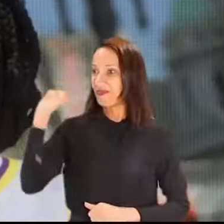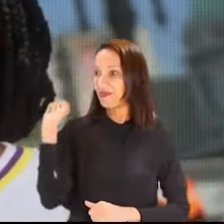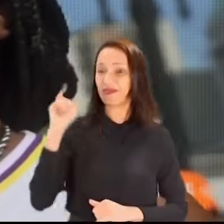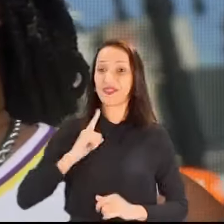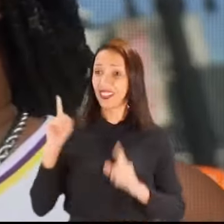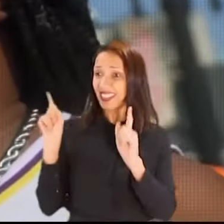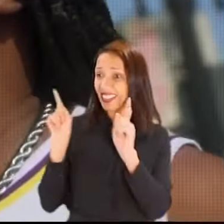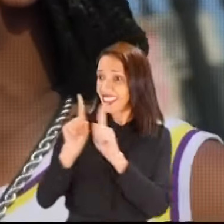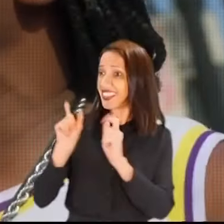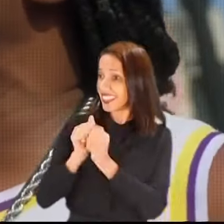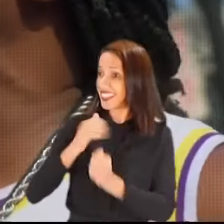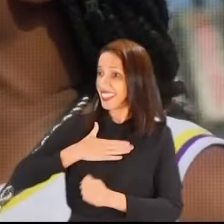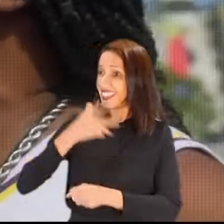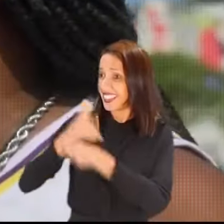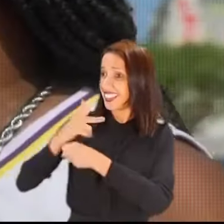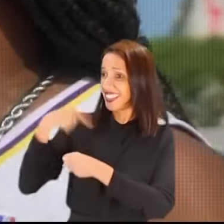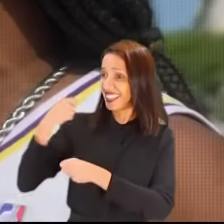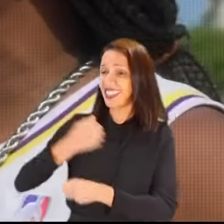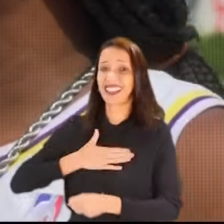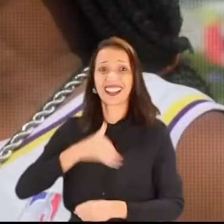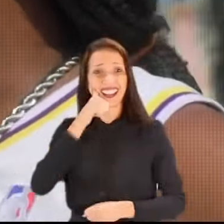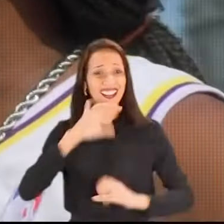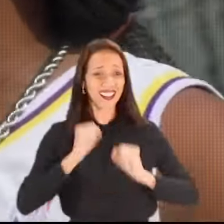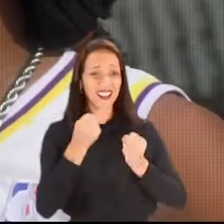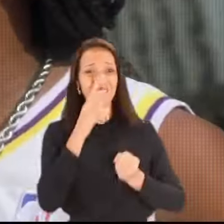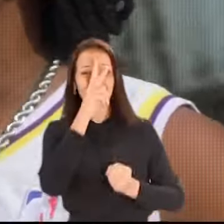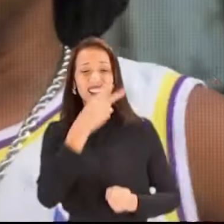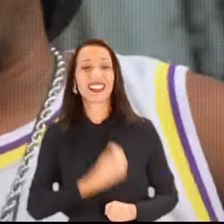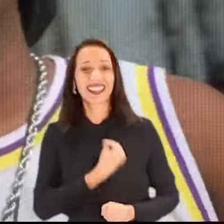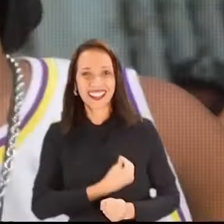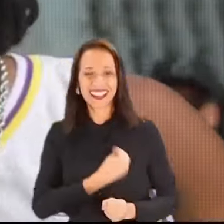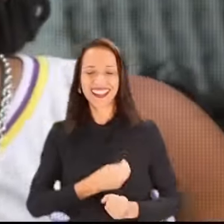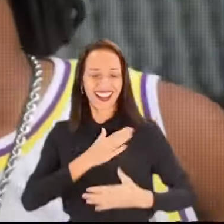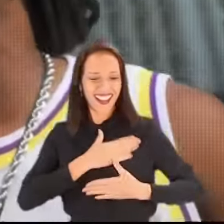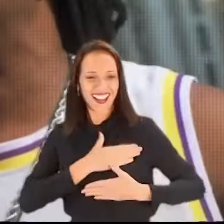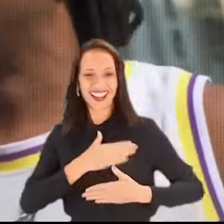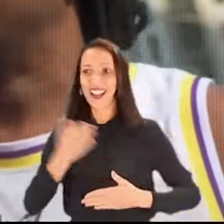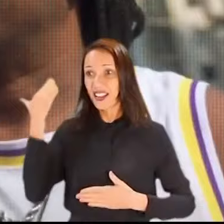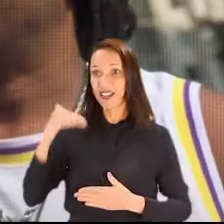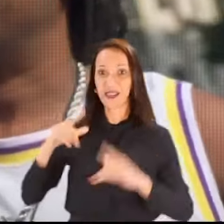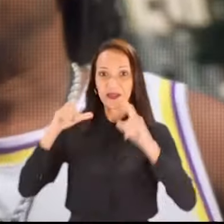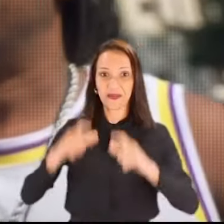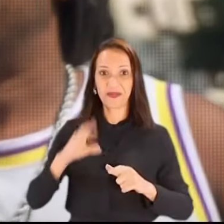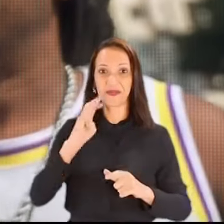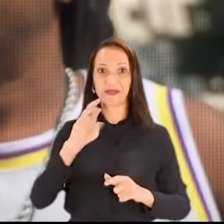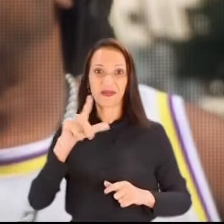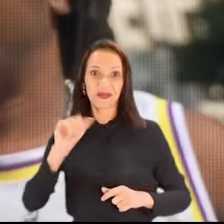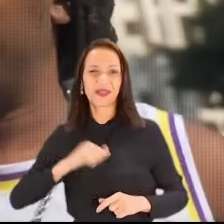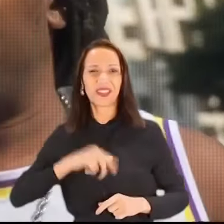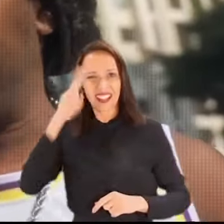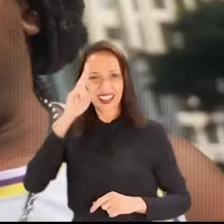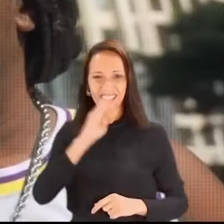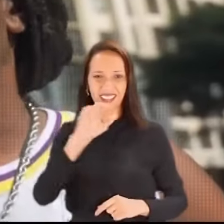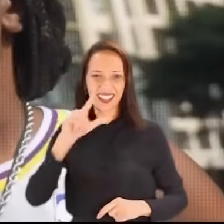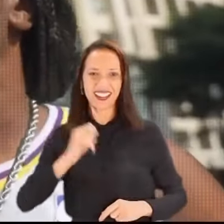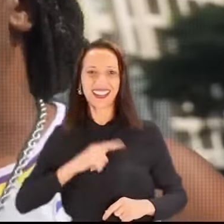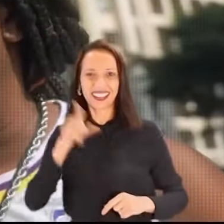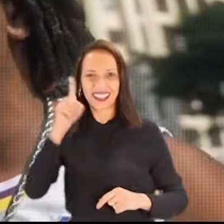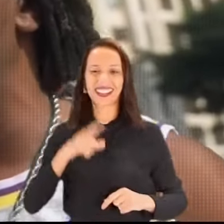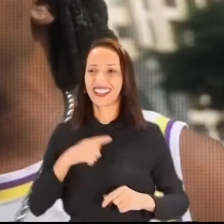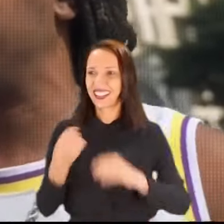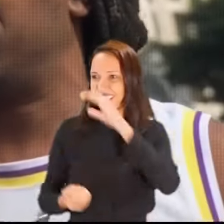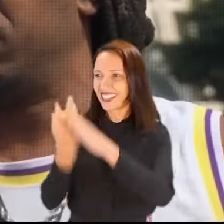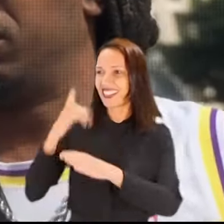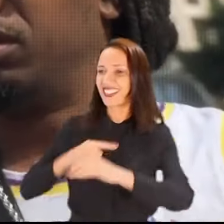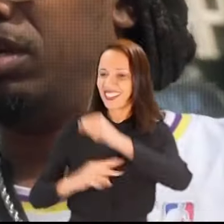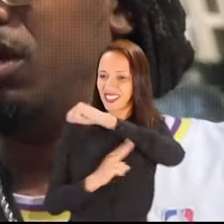Suplicy. Ela tava aqui agora gravando. Mulher de coragem. Aí sim, foi eu que fiz. Morava no Boracéia. Oh, que da hora, irmão. Lembra do Boracéia? Lógico que foi